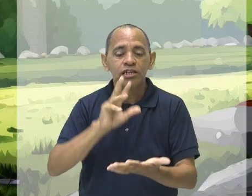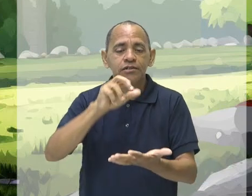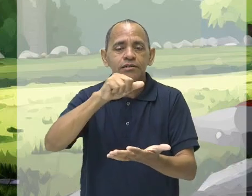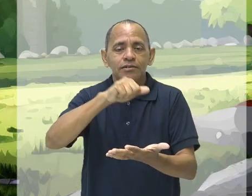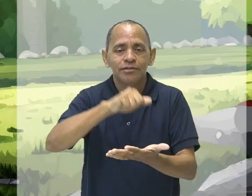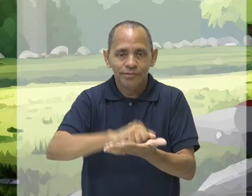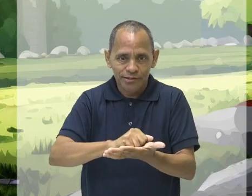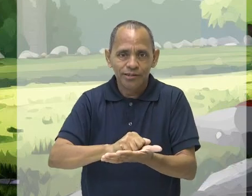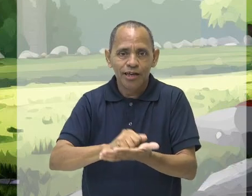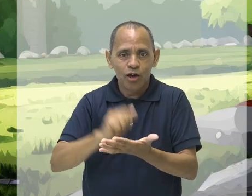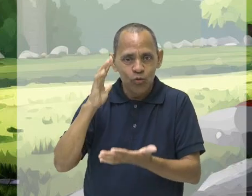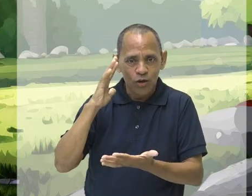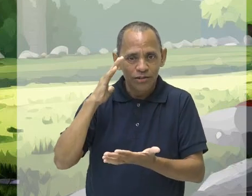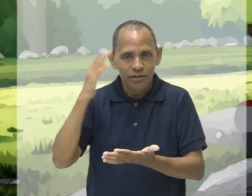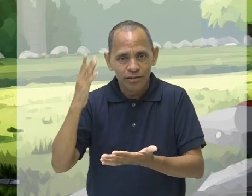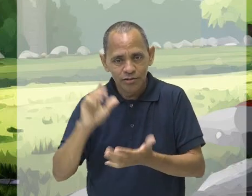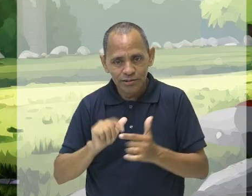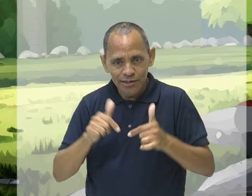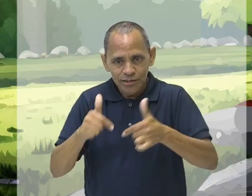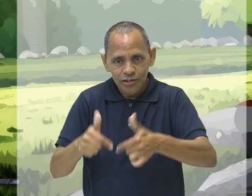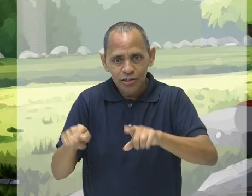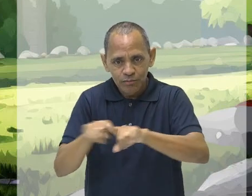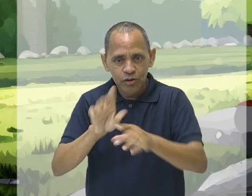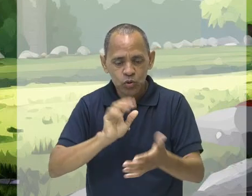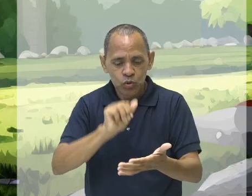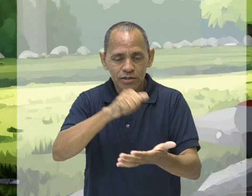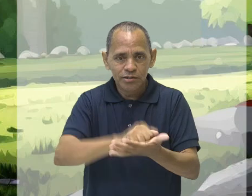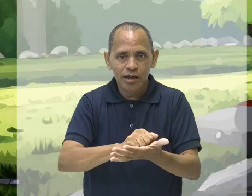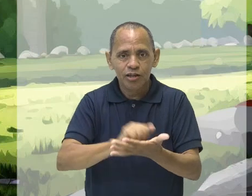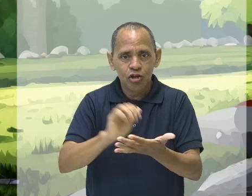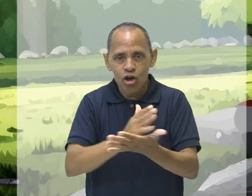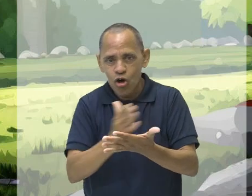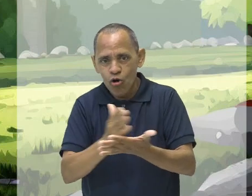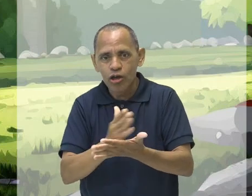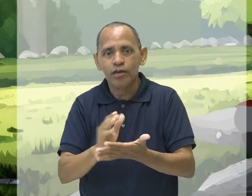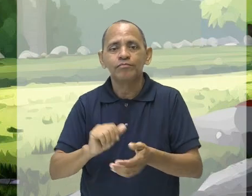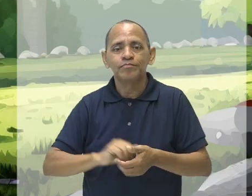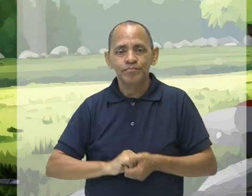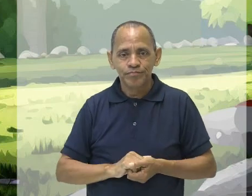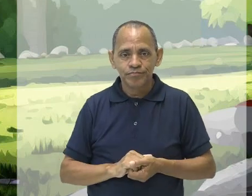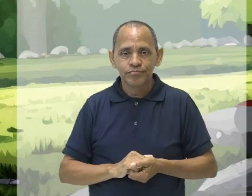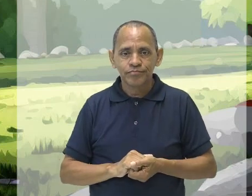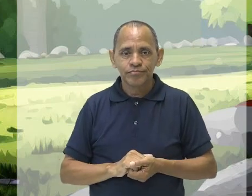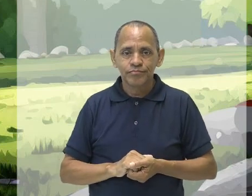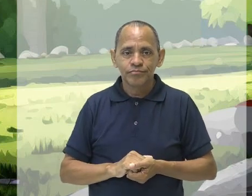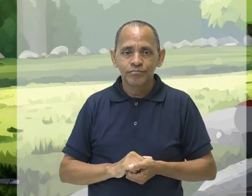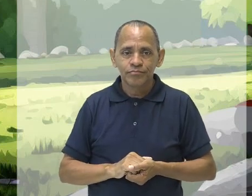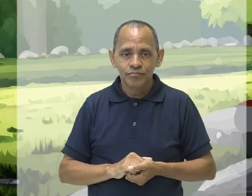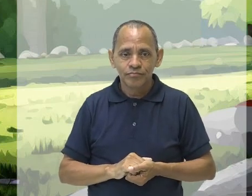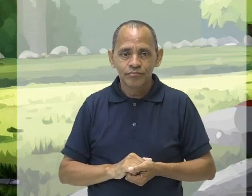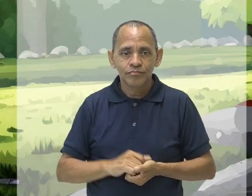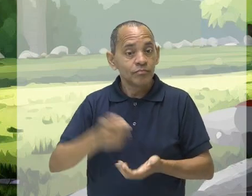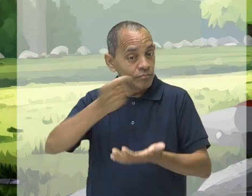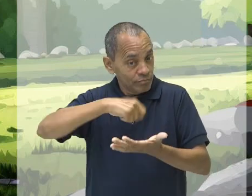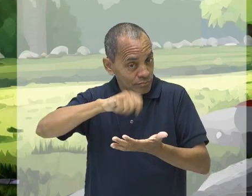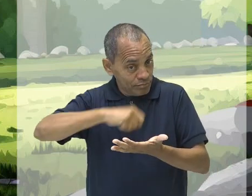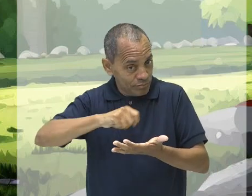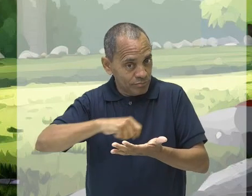este narrar, foi registrado por alguém, né? Contamos aí, então, histórias, né? Foi redigido por